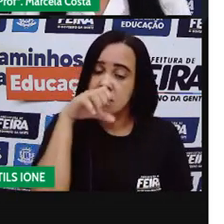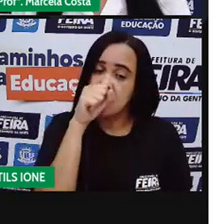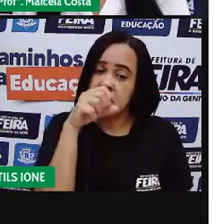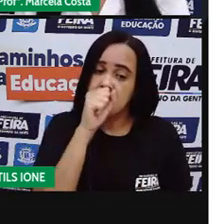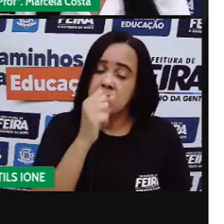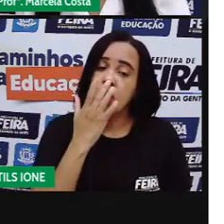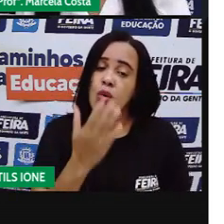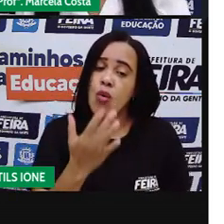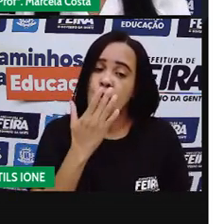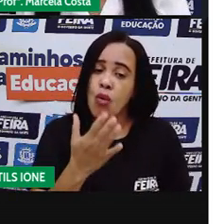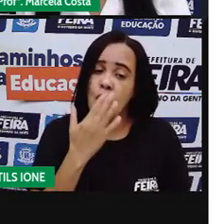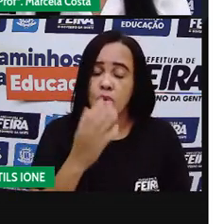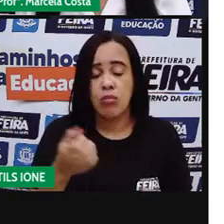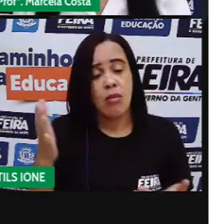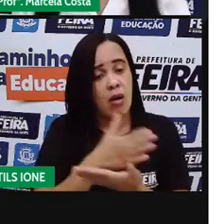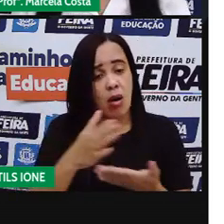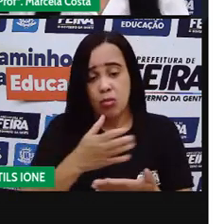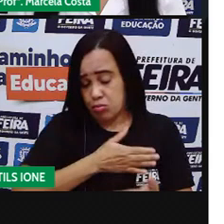tem gente que não gosta.